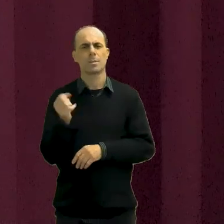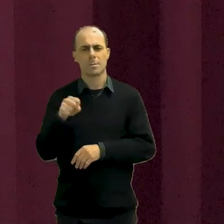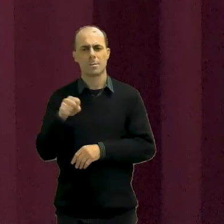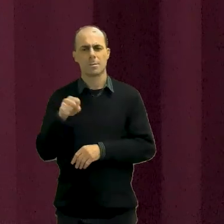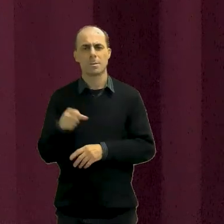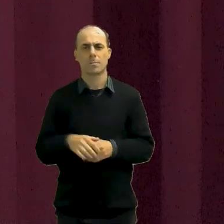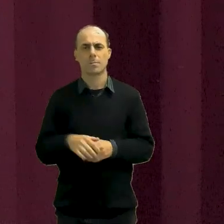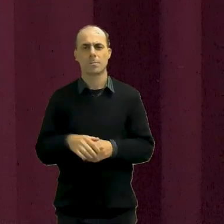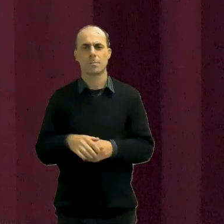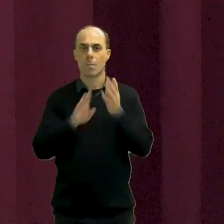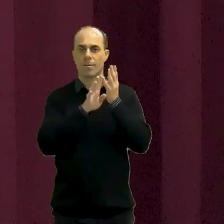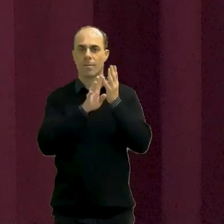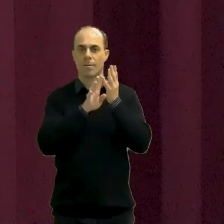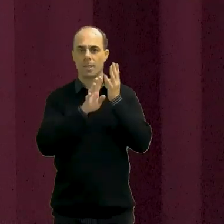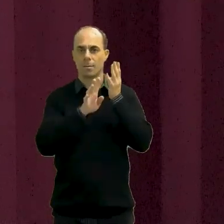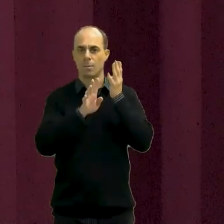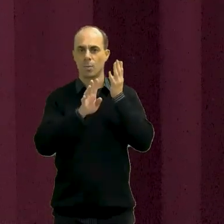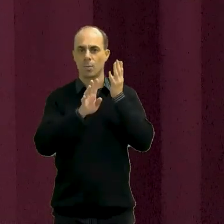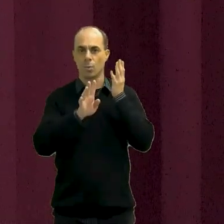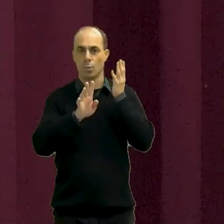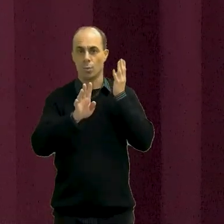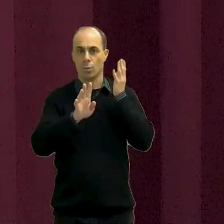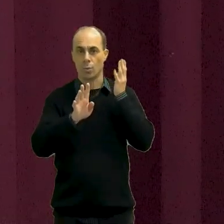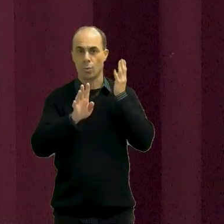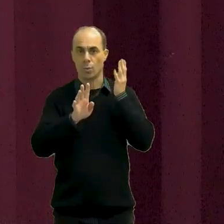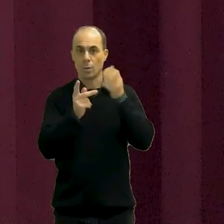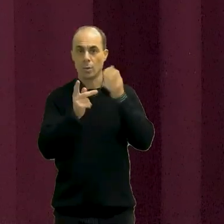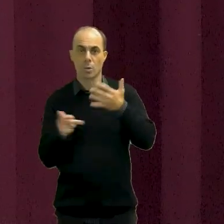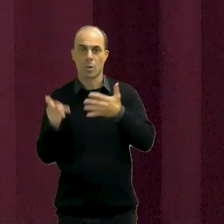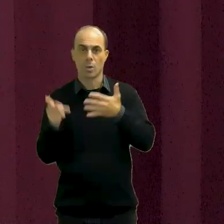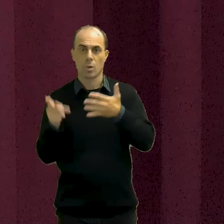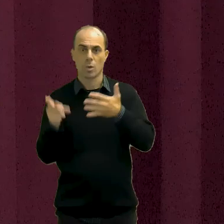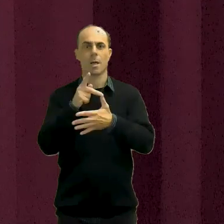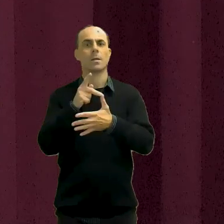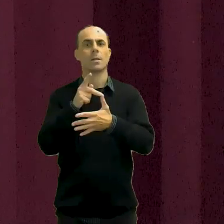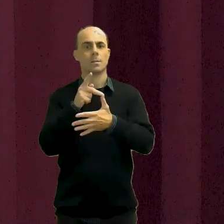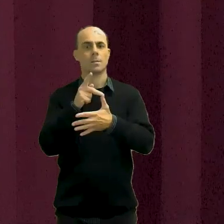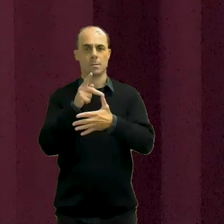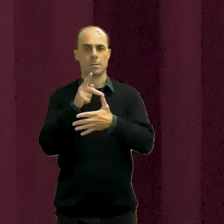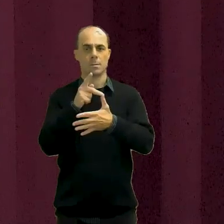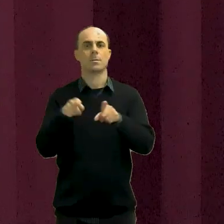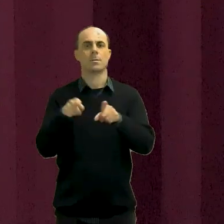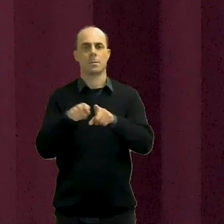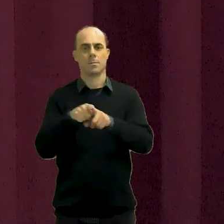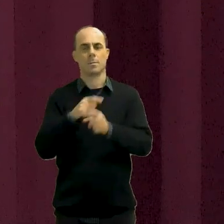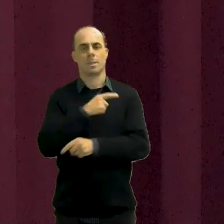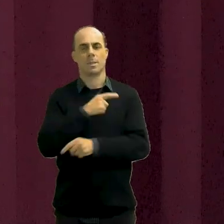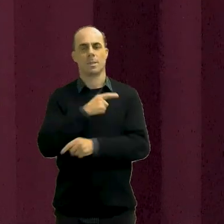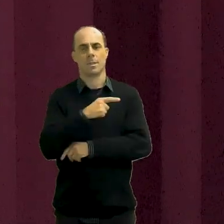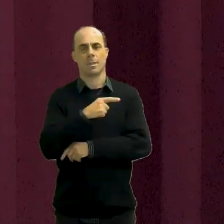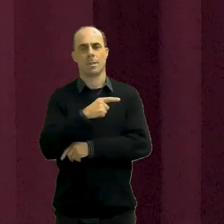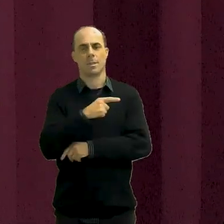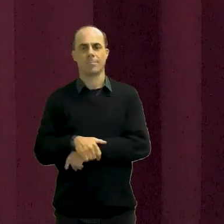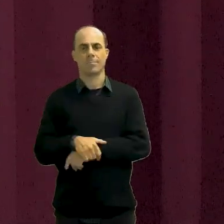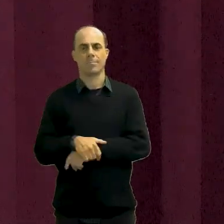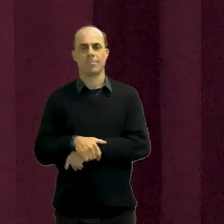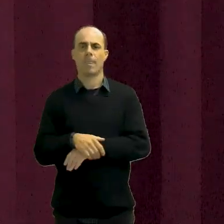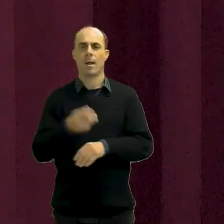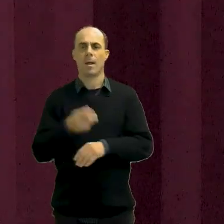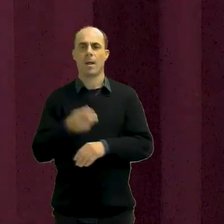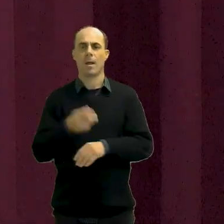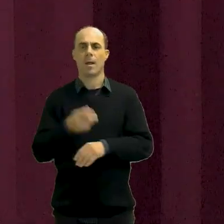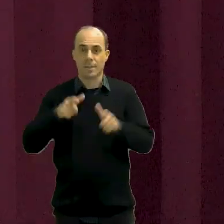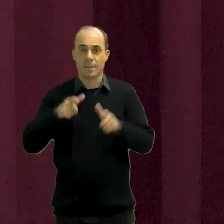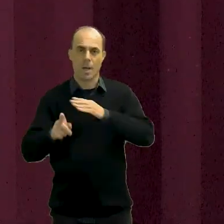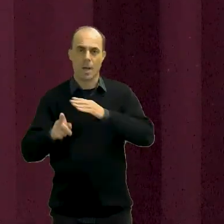uma fila de preferência o os os mesários os os presidentes da sessão